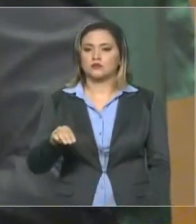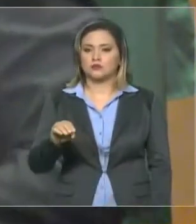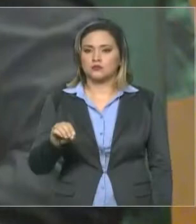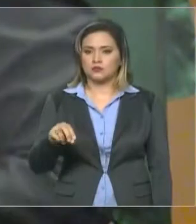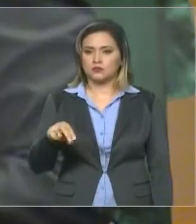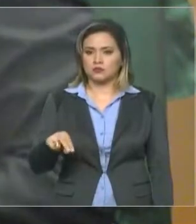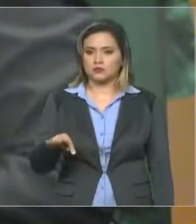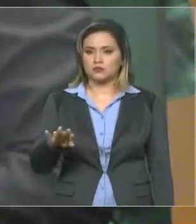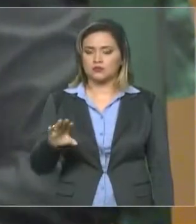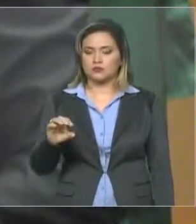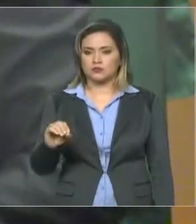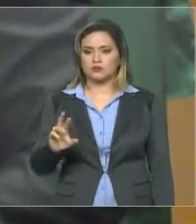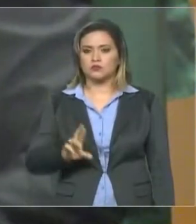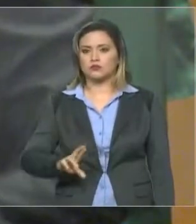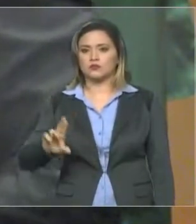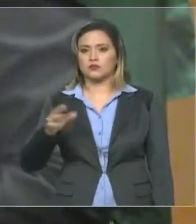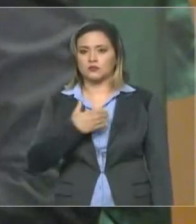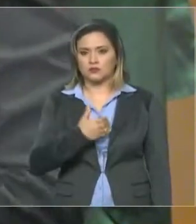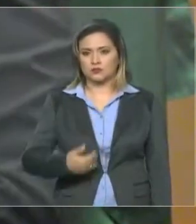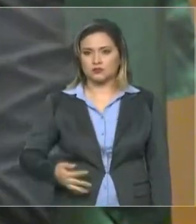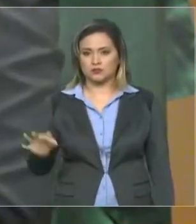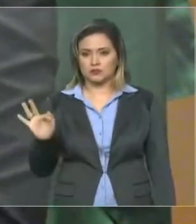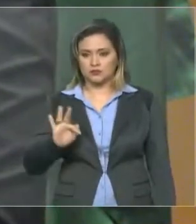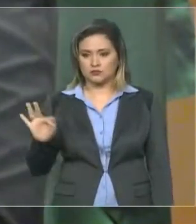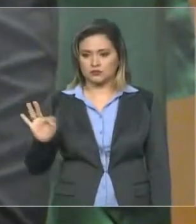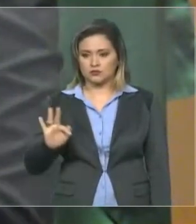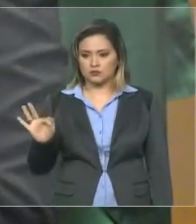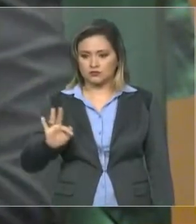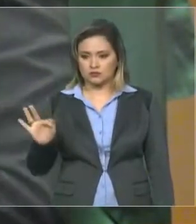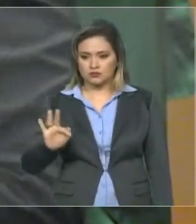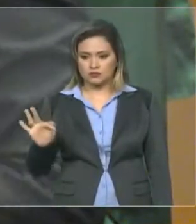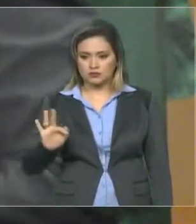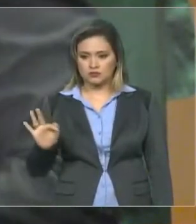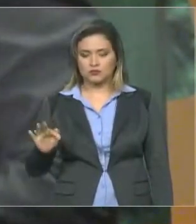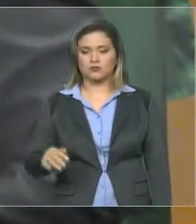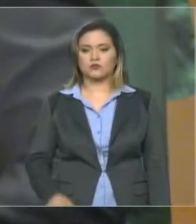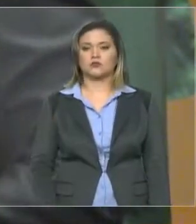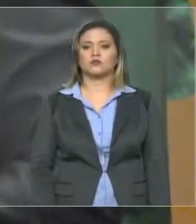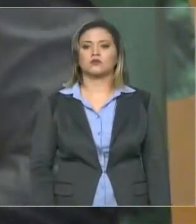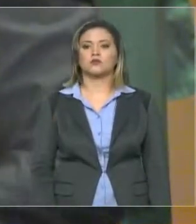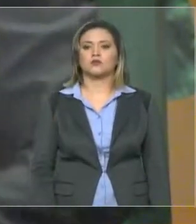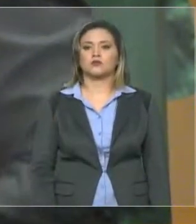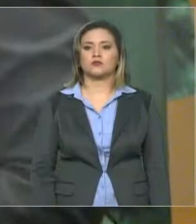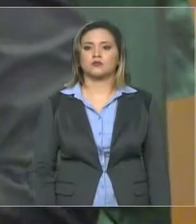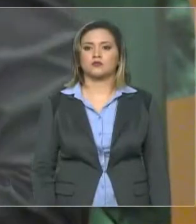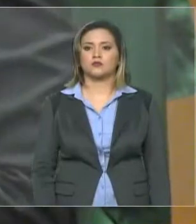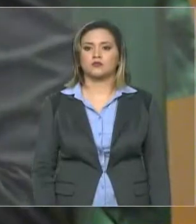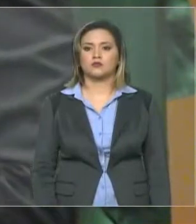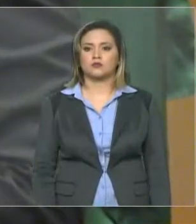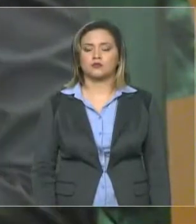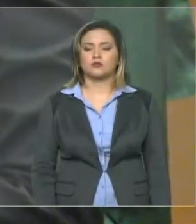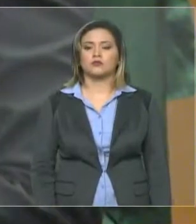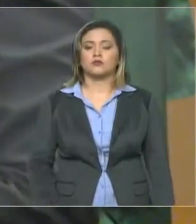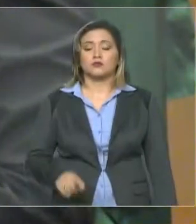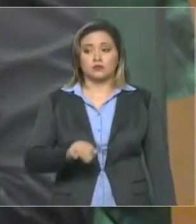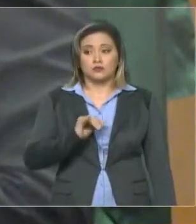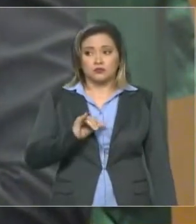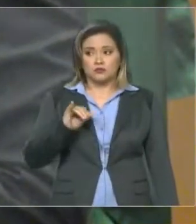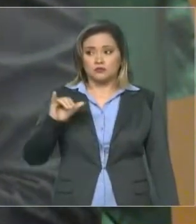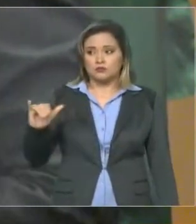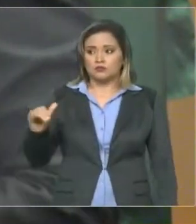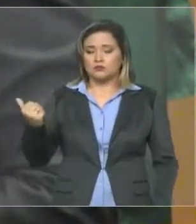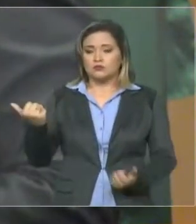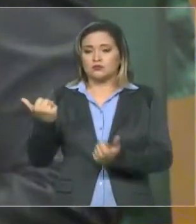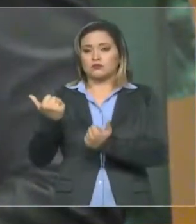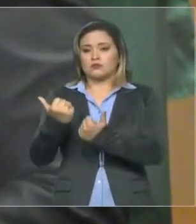representando o governo federal, estava presente, inclusive o coronel Monteiro disse que ia levar essa situação também ao vice-presidente da República, ao